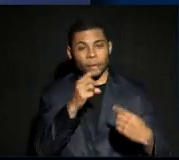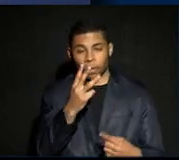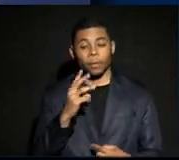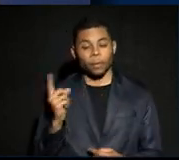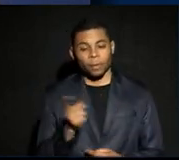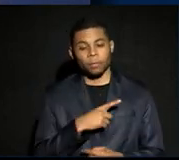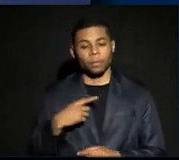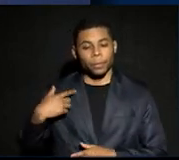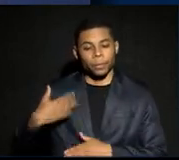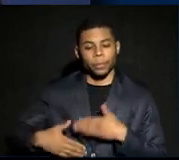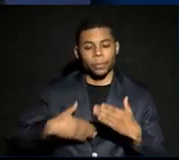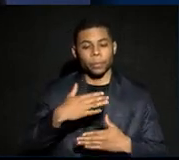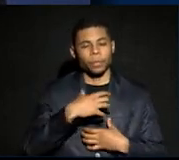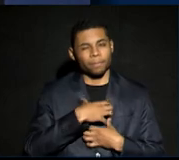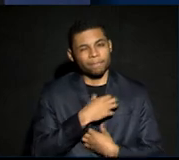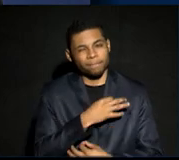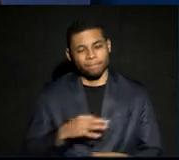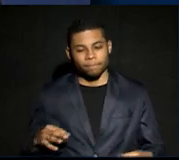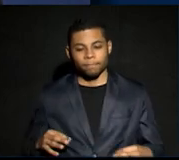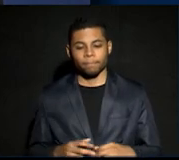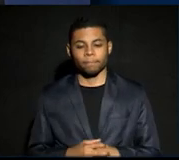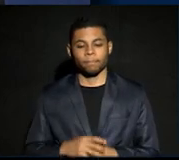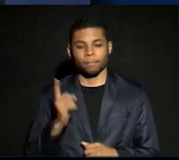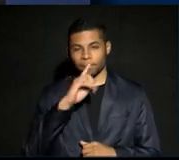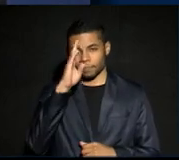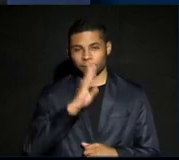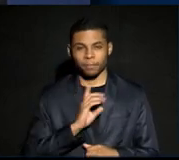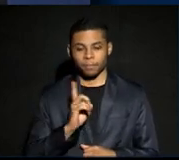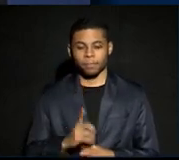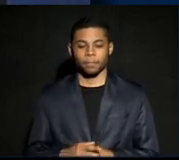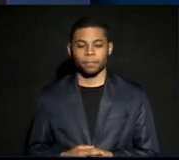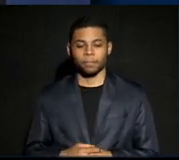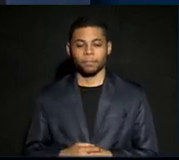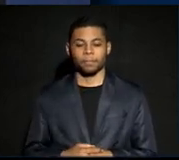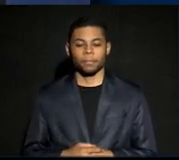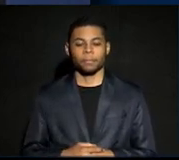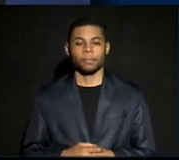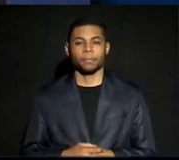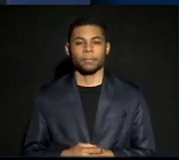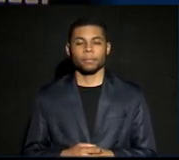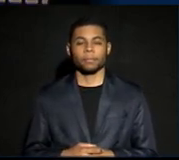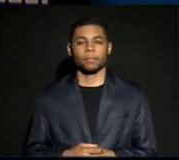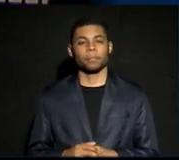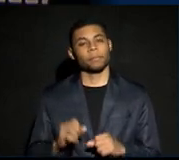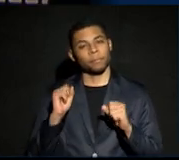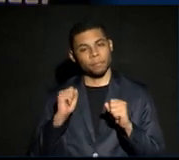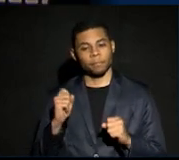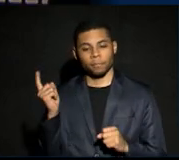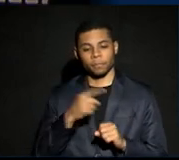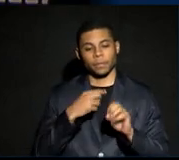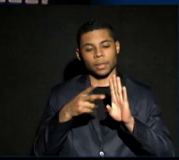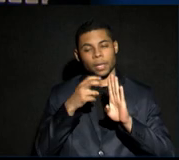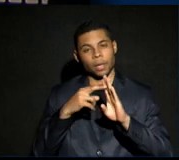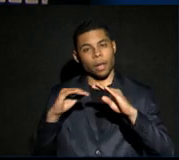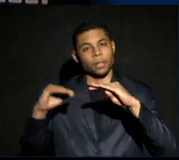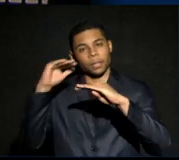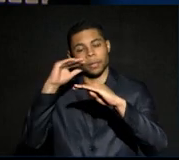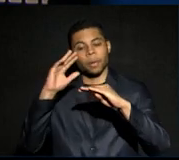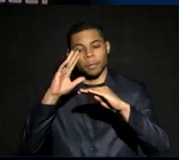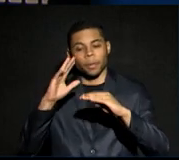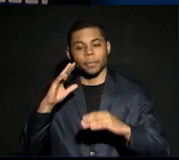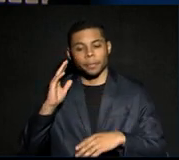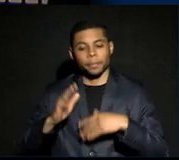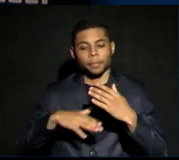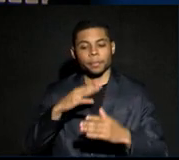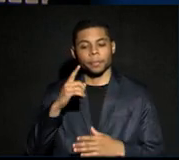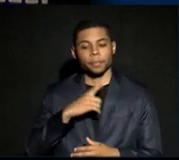ser doloroso, não é de graça. Ou seja, pode ser que a gente esteja com uma taxa acima, mas, no final, a nossa taxa